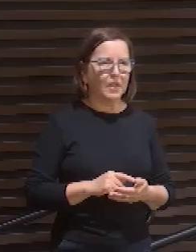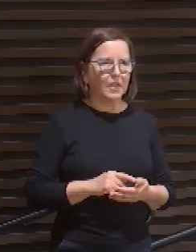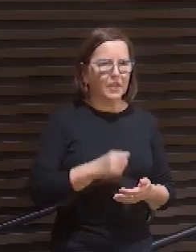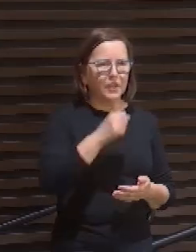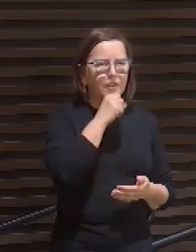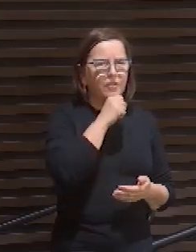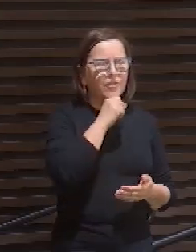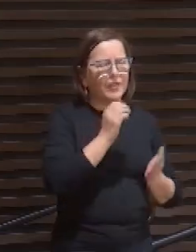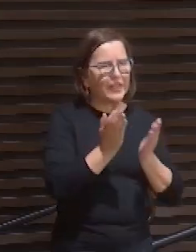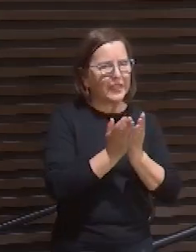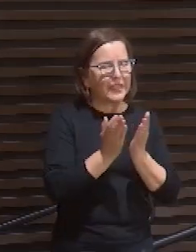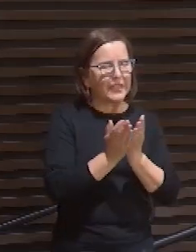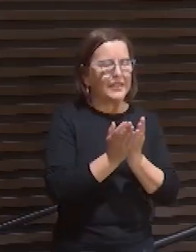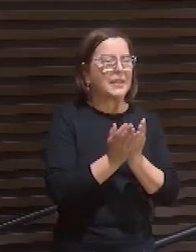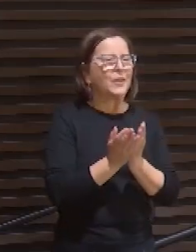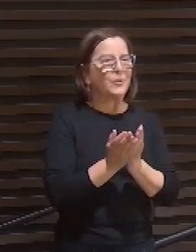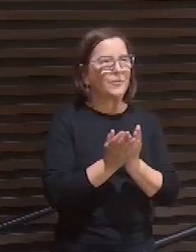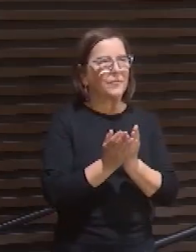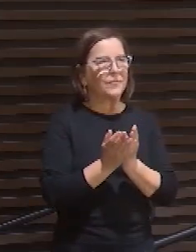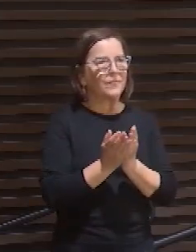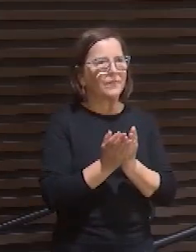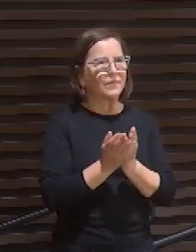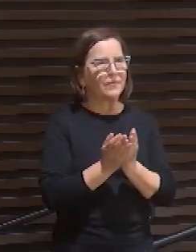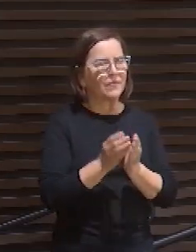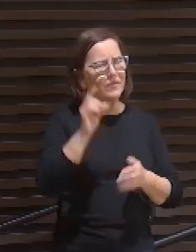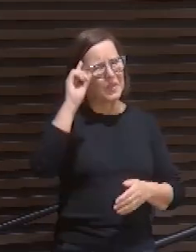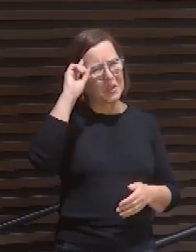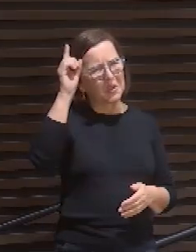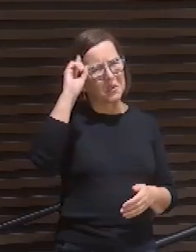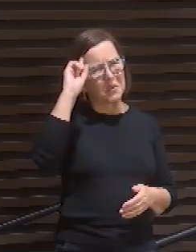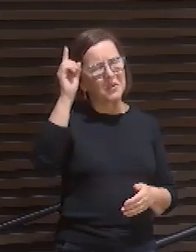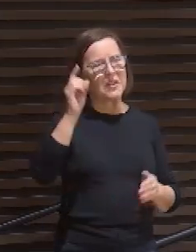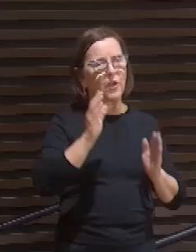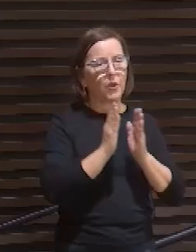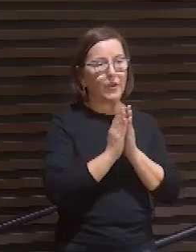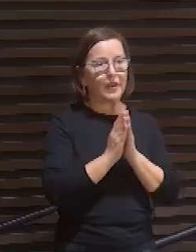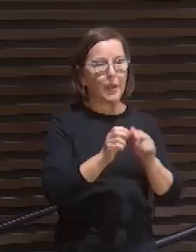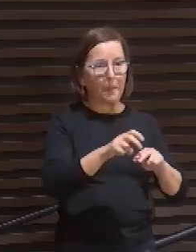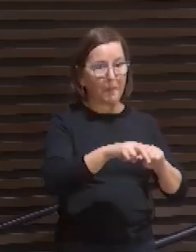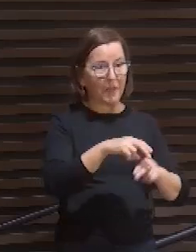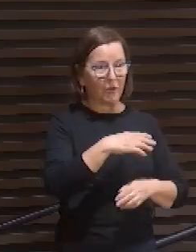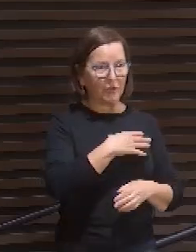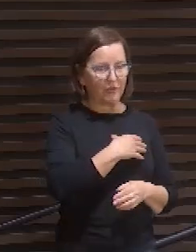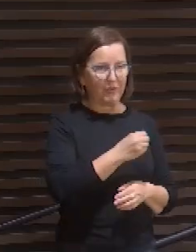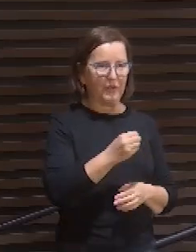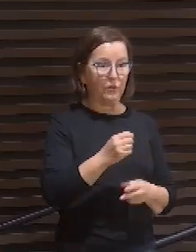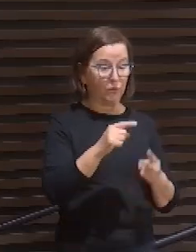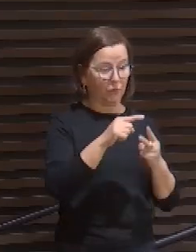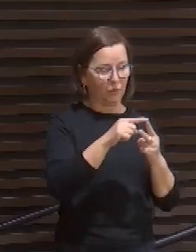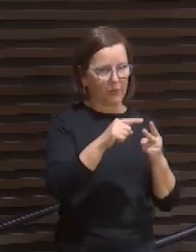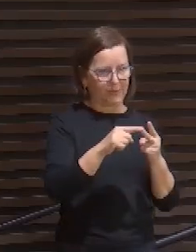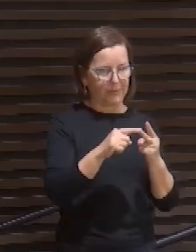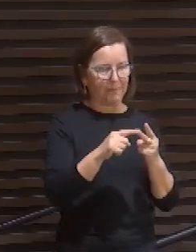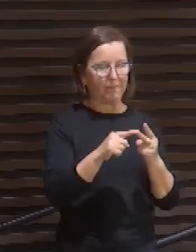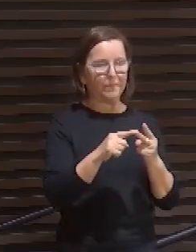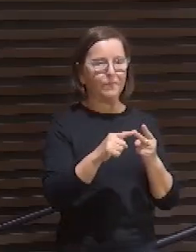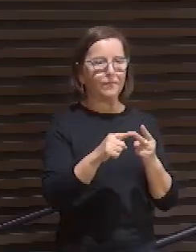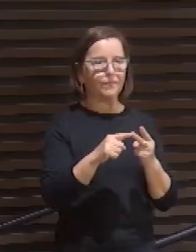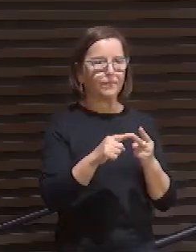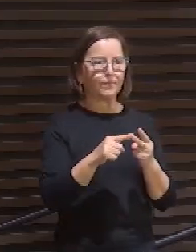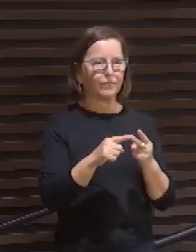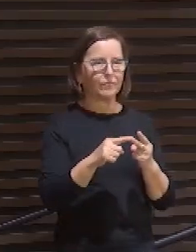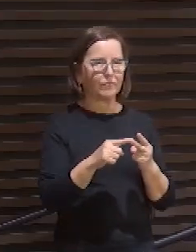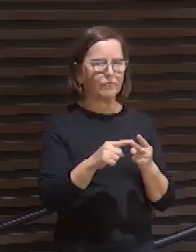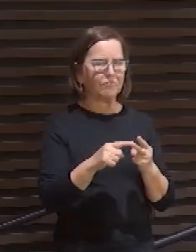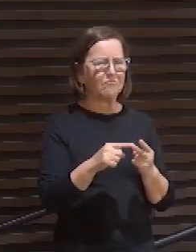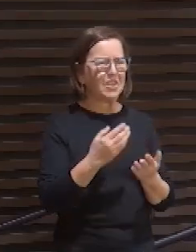cristão, ele todos os dias ele orava pelos filhos dele, dois filhos, que estudaram